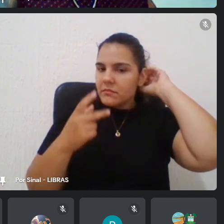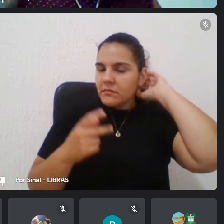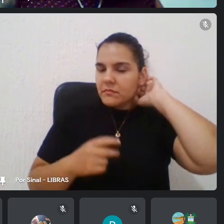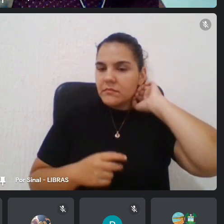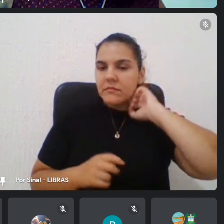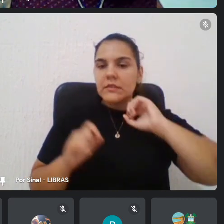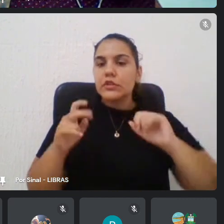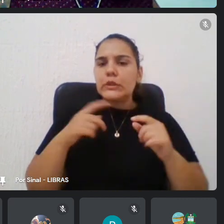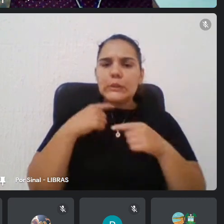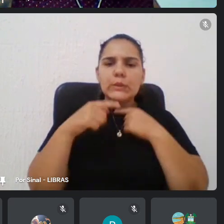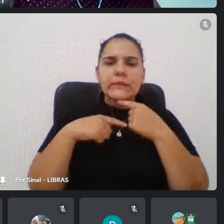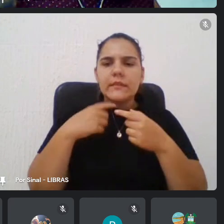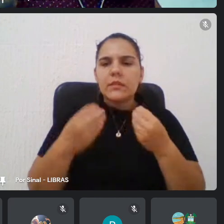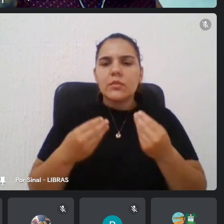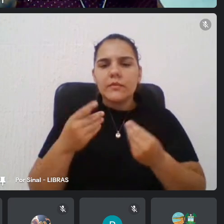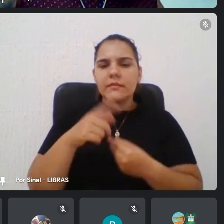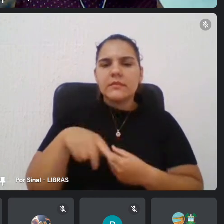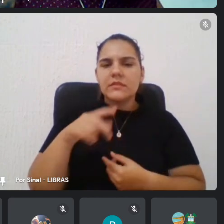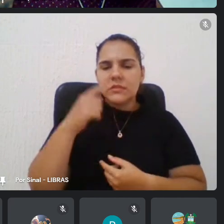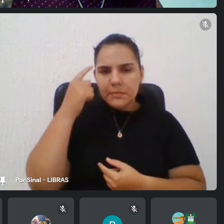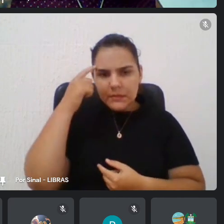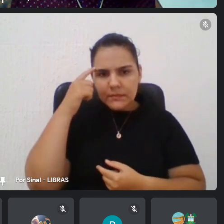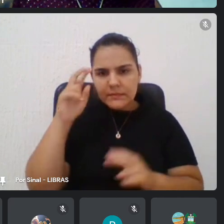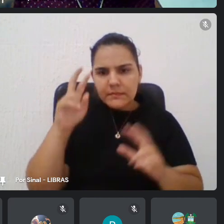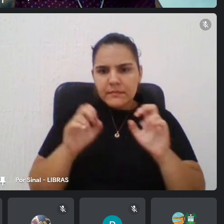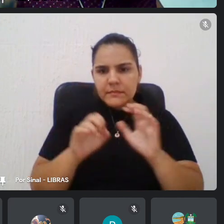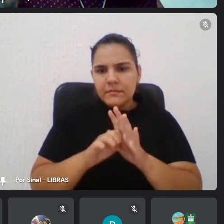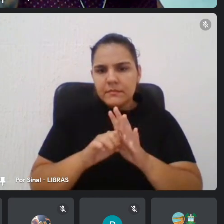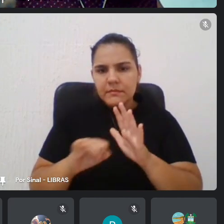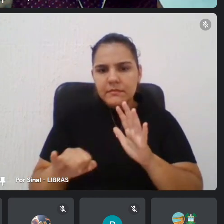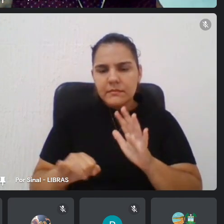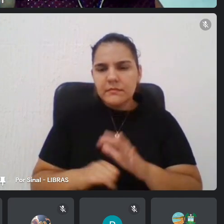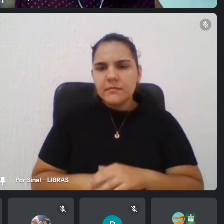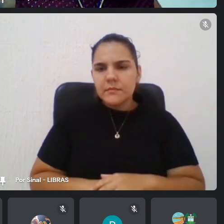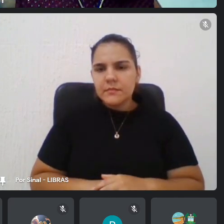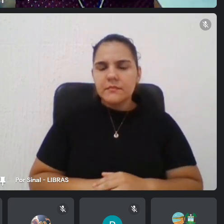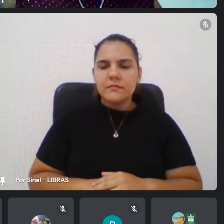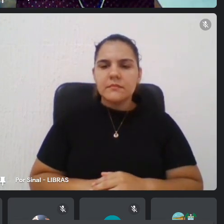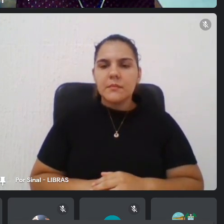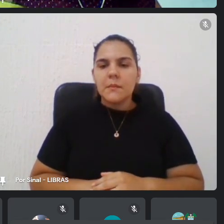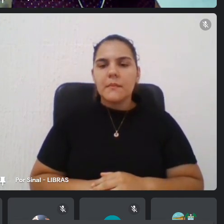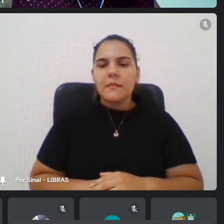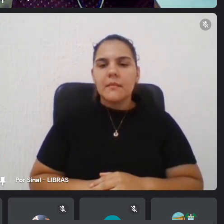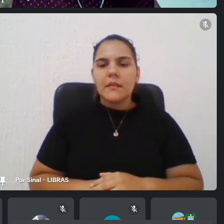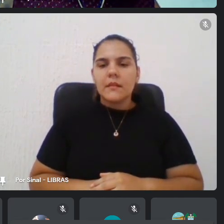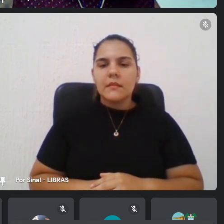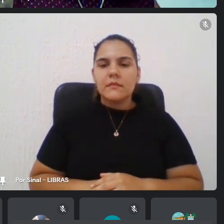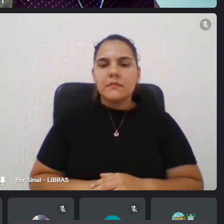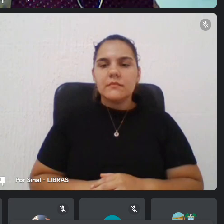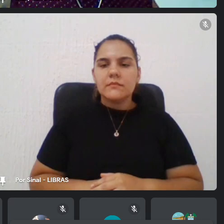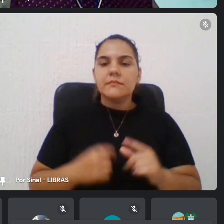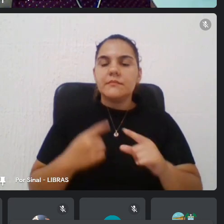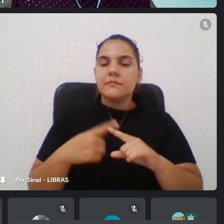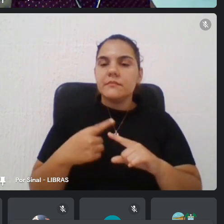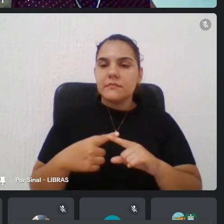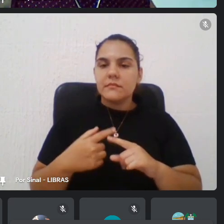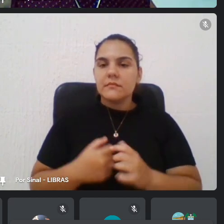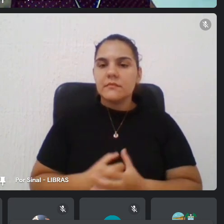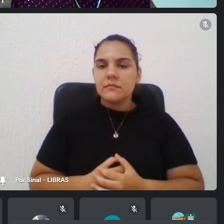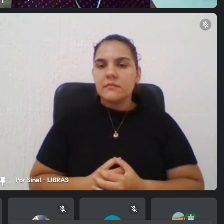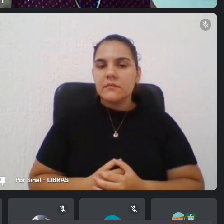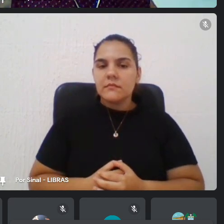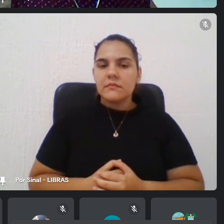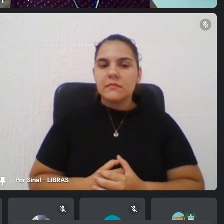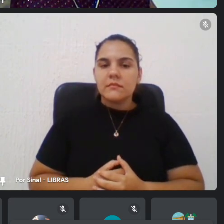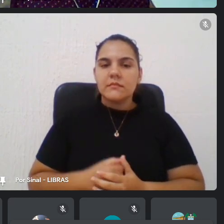minha, como é que vocês estão pensando no edital, esse, oitavo inciso, se não estiver enganado, vocês estão pensando em